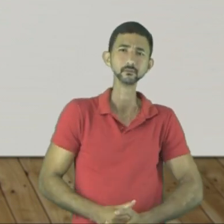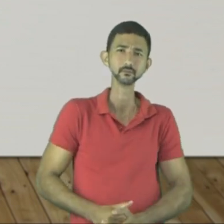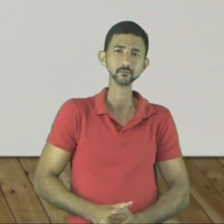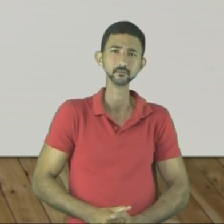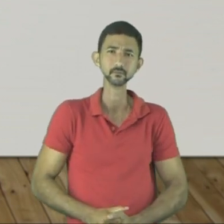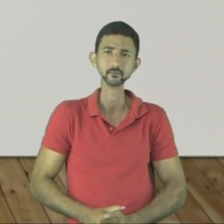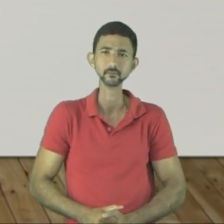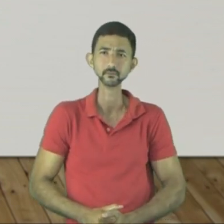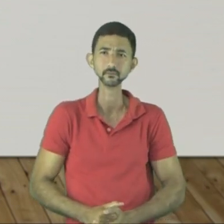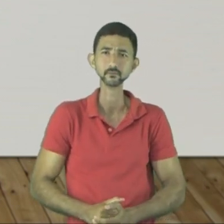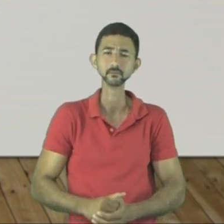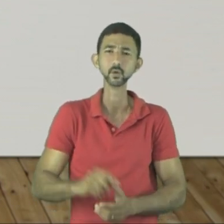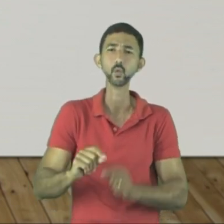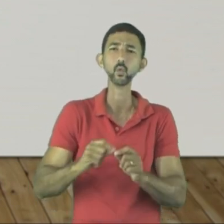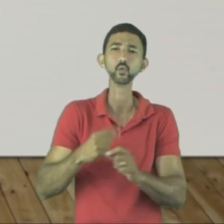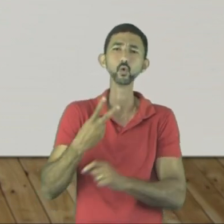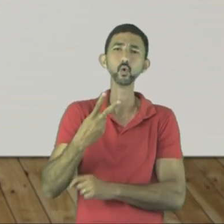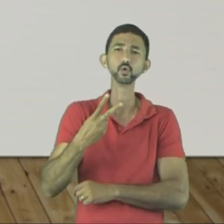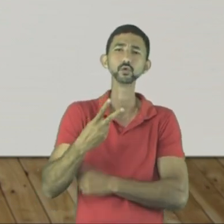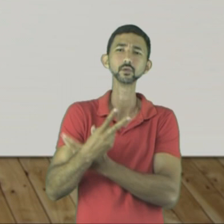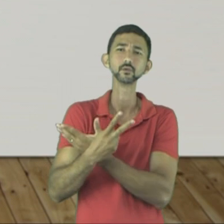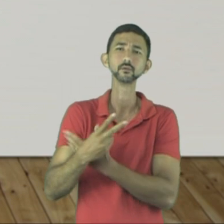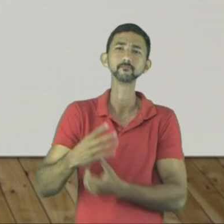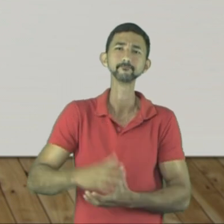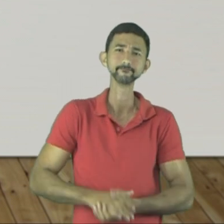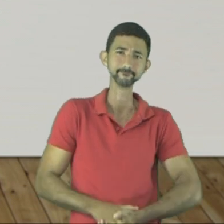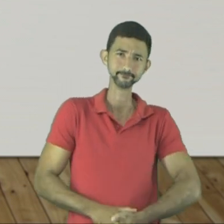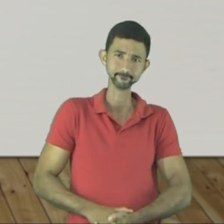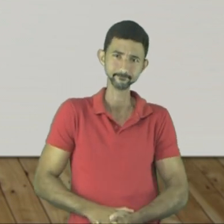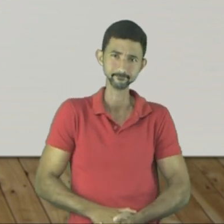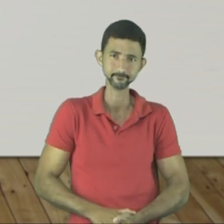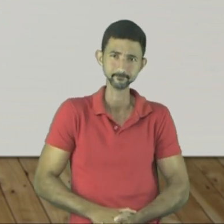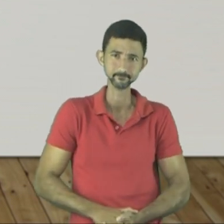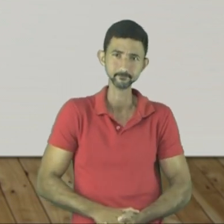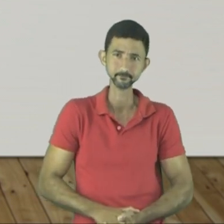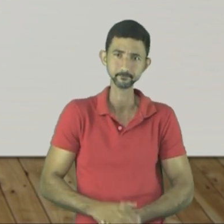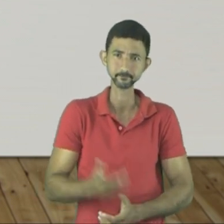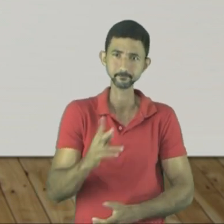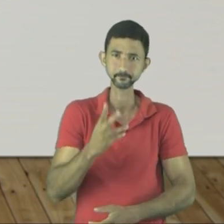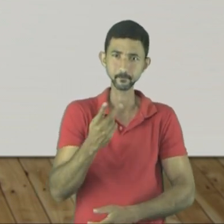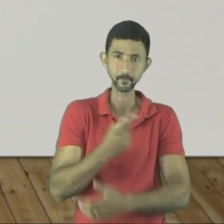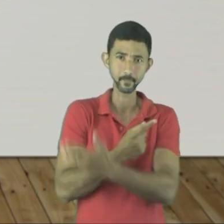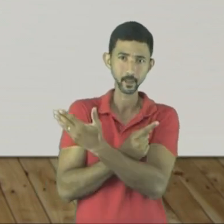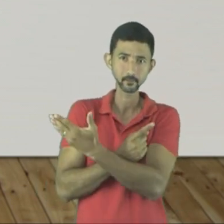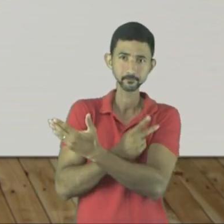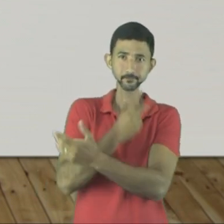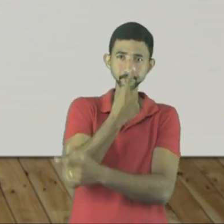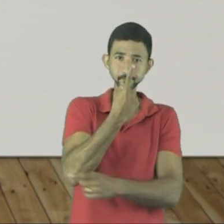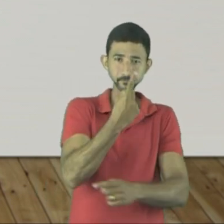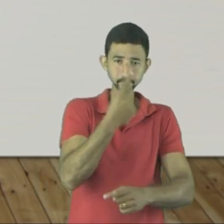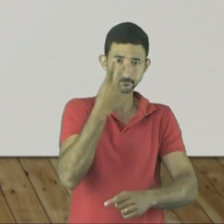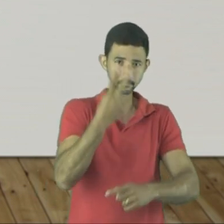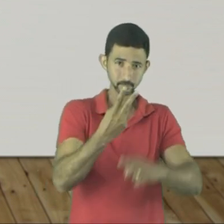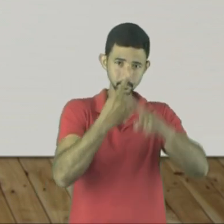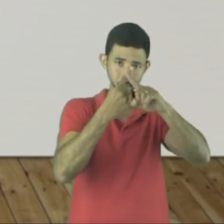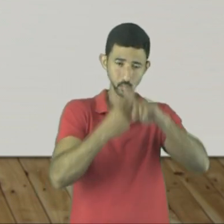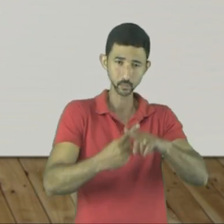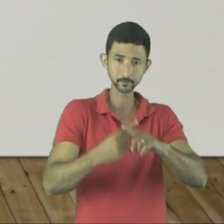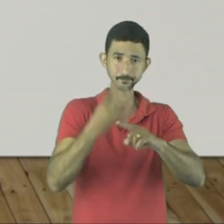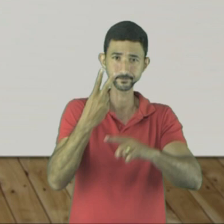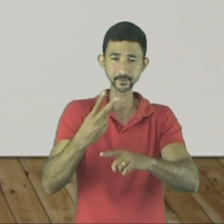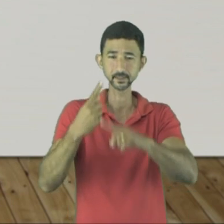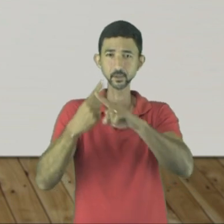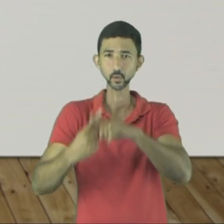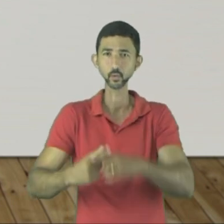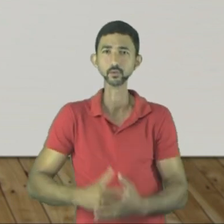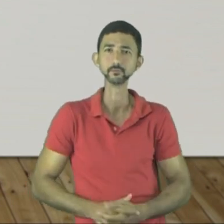em cima. Esse 2 é o expoente, porque, olha, uma multiplicação de fatores iguais, eu